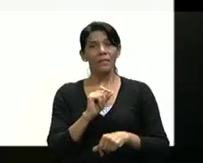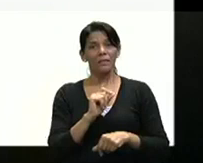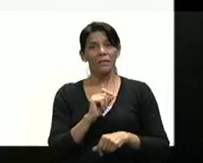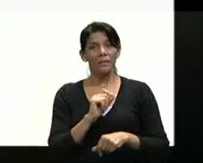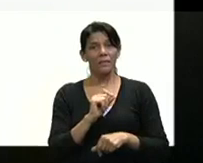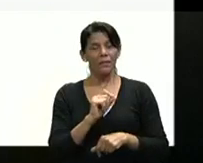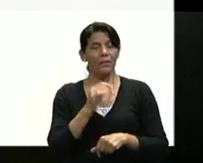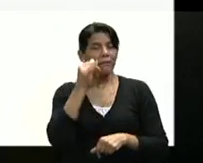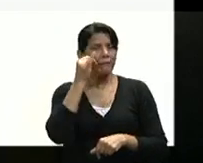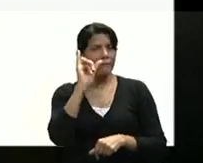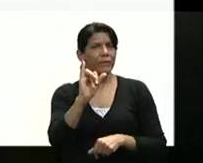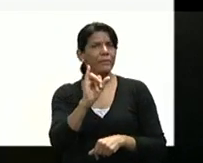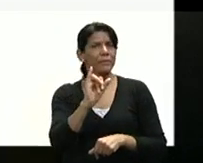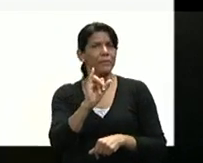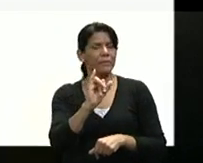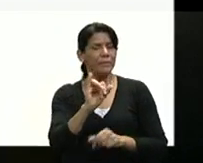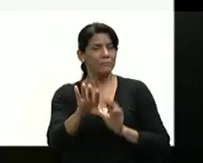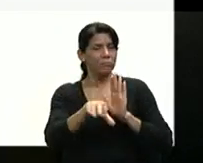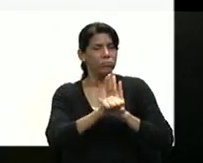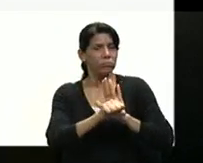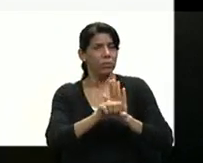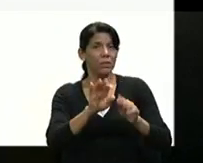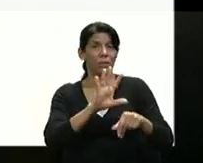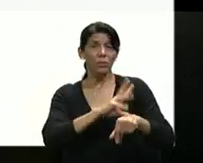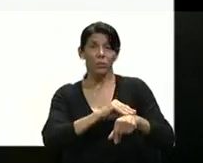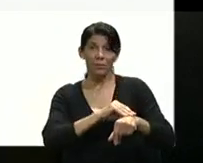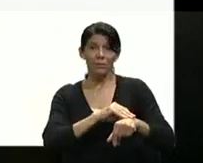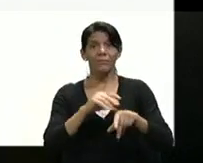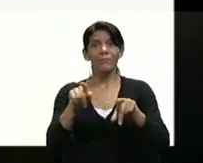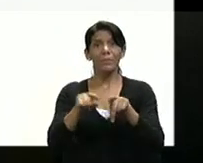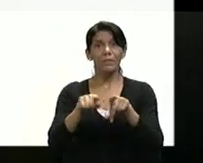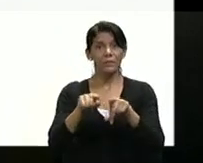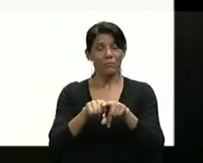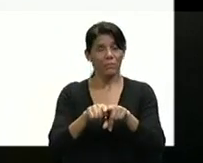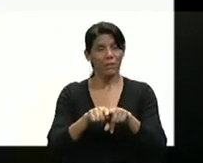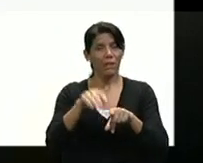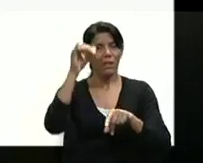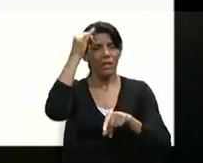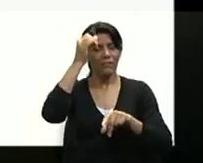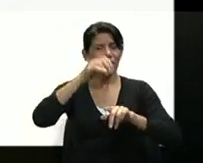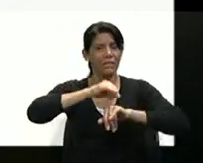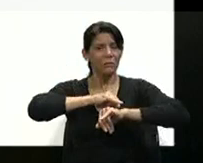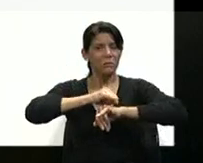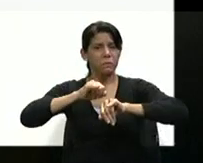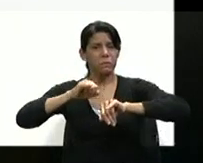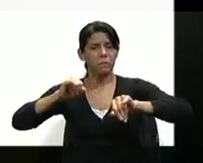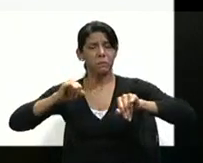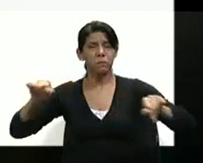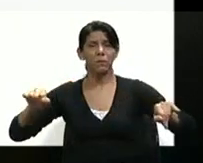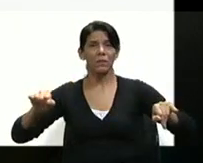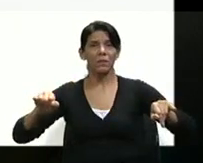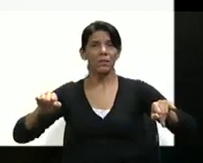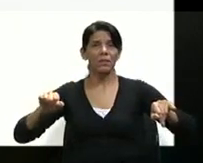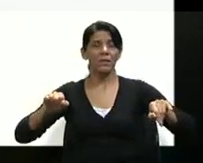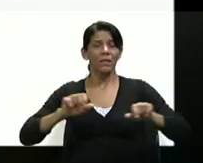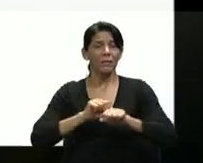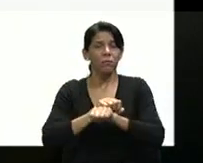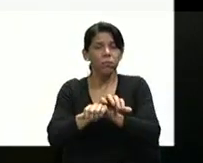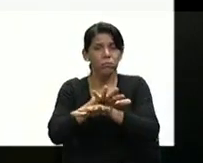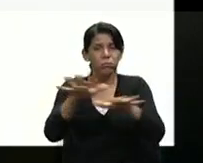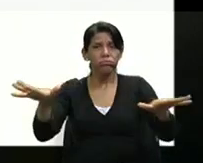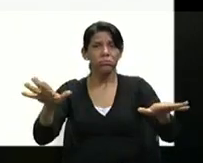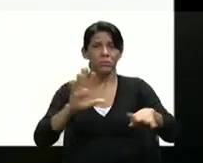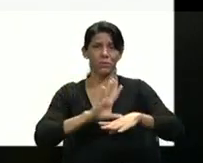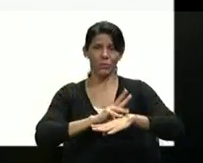então ela previne a ocorrência e previne também a propagação das doenças. Por ela atuar